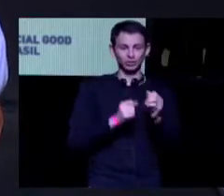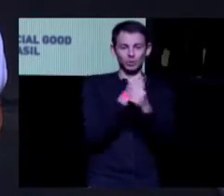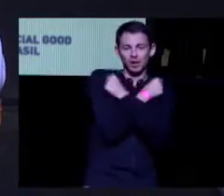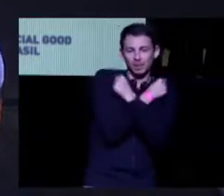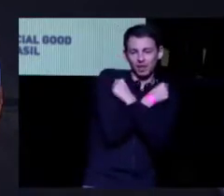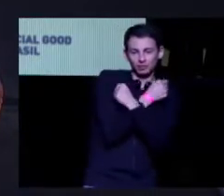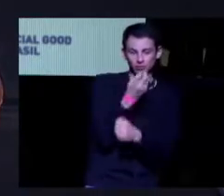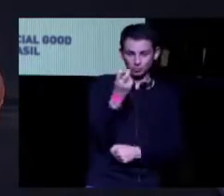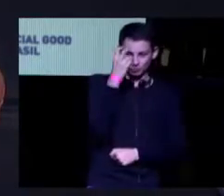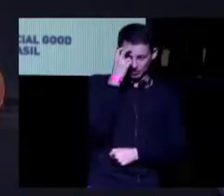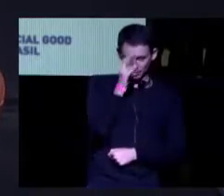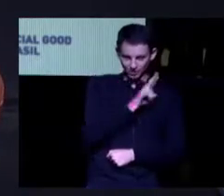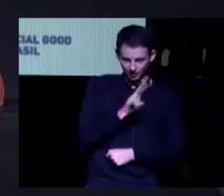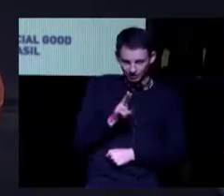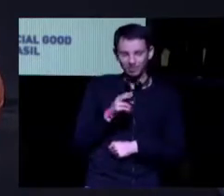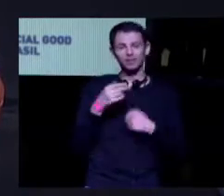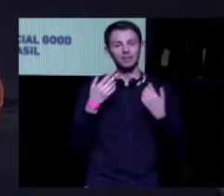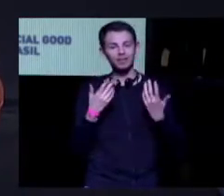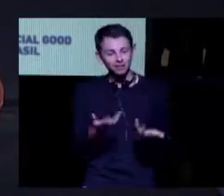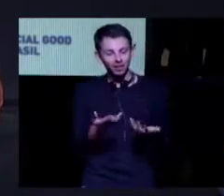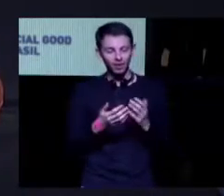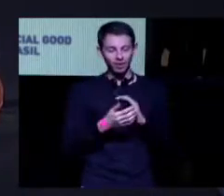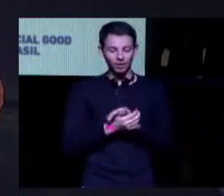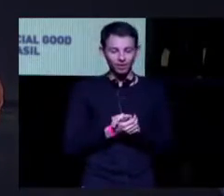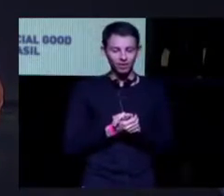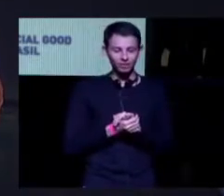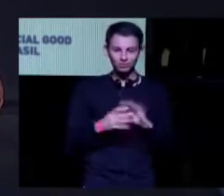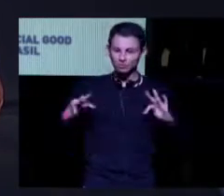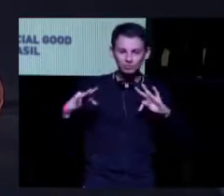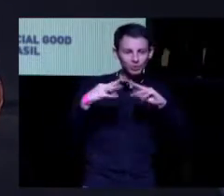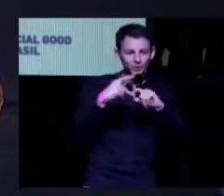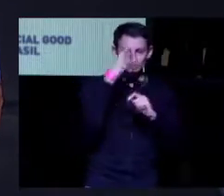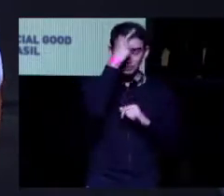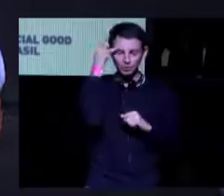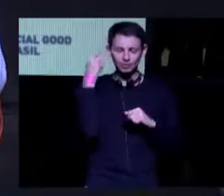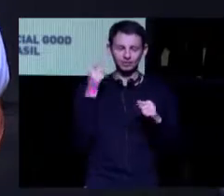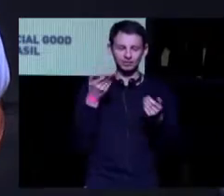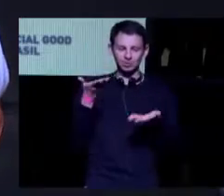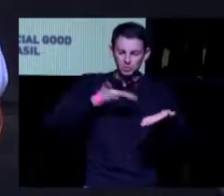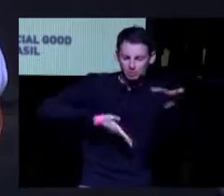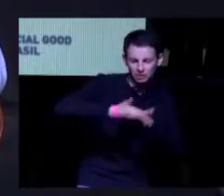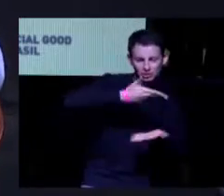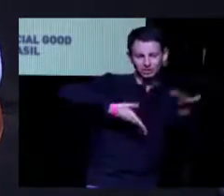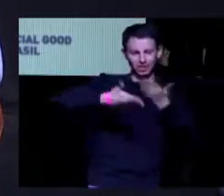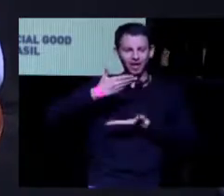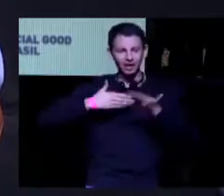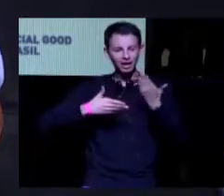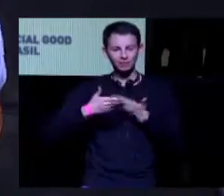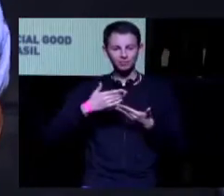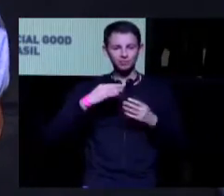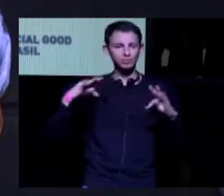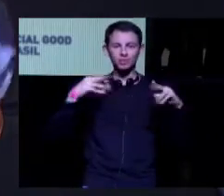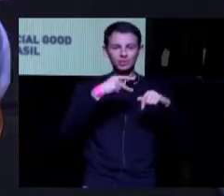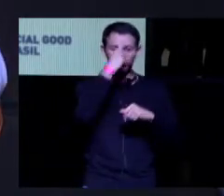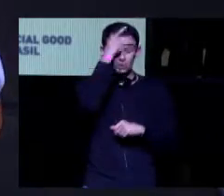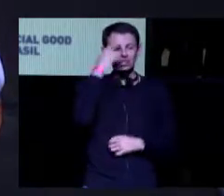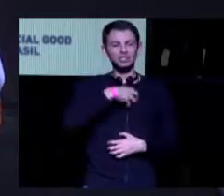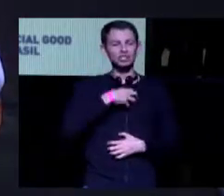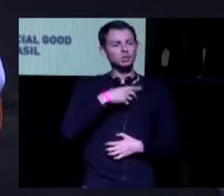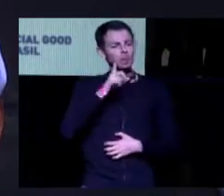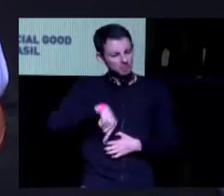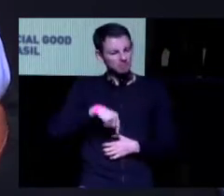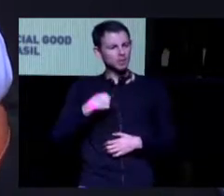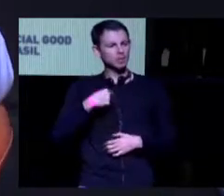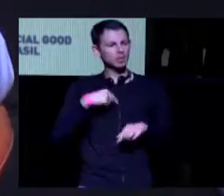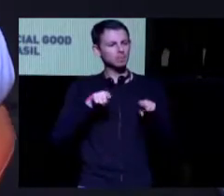Copa, toda a galera do Abraço Cultural compartilhando e fazendo parte, falando esse projeto é meu. E aí foi muito fácil de conseguir lotar